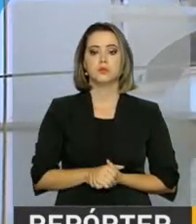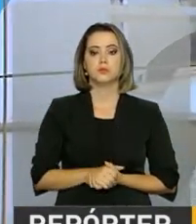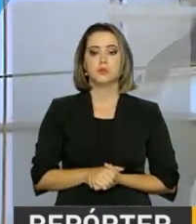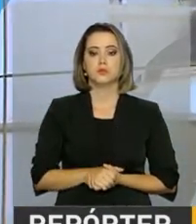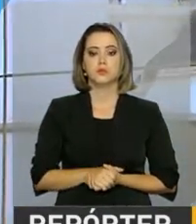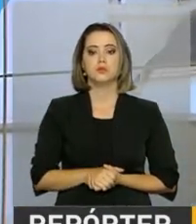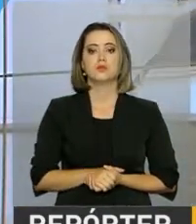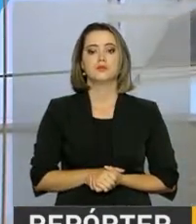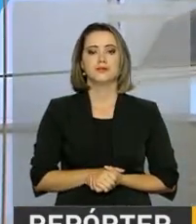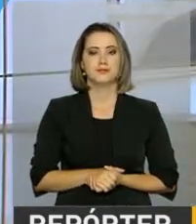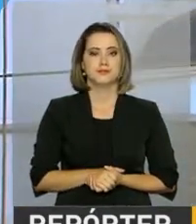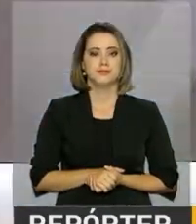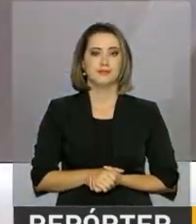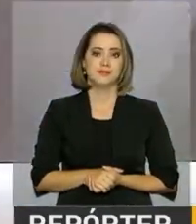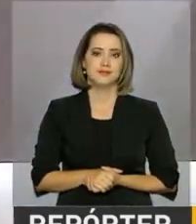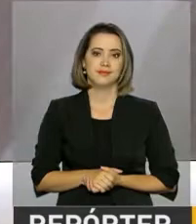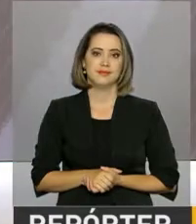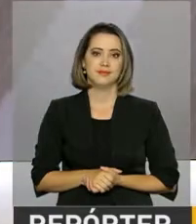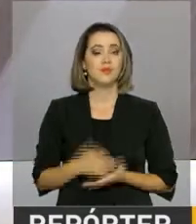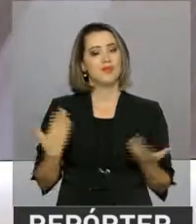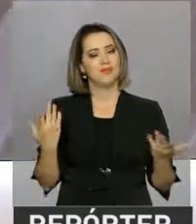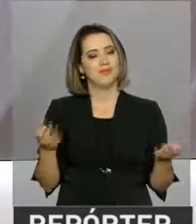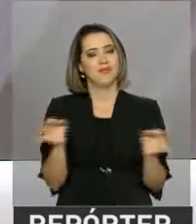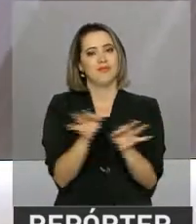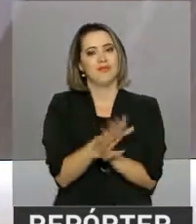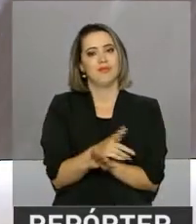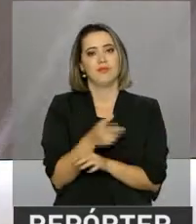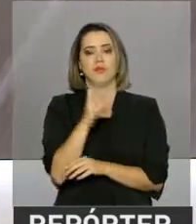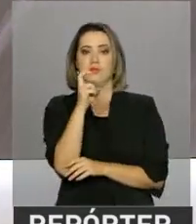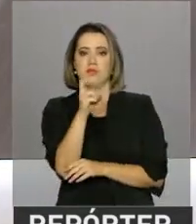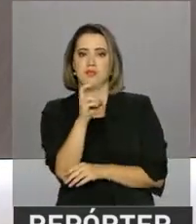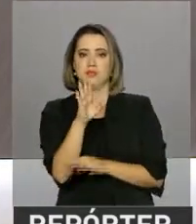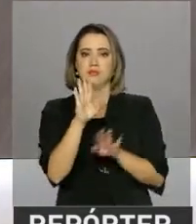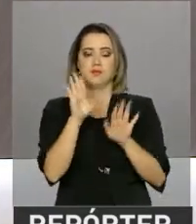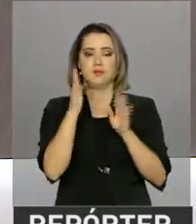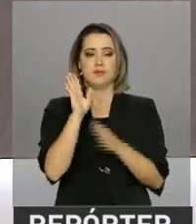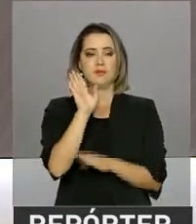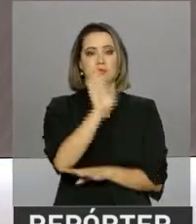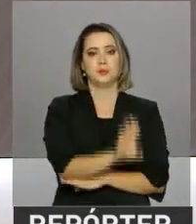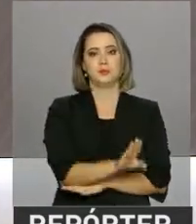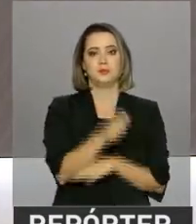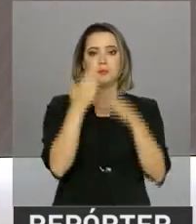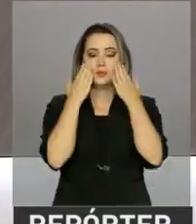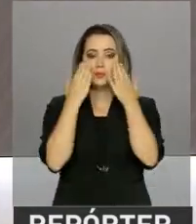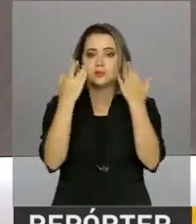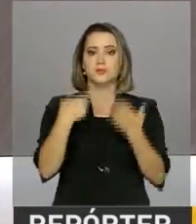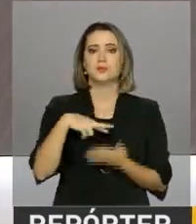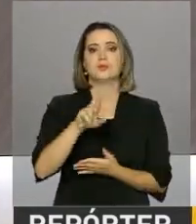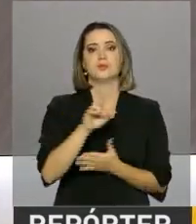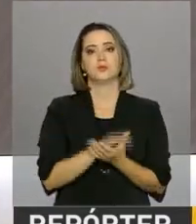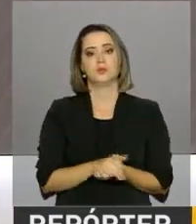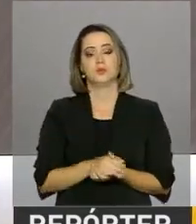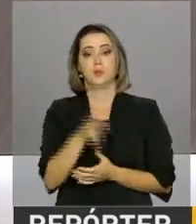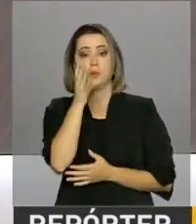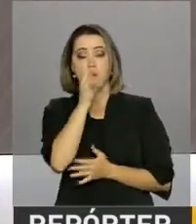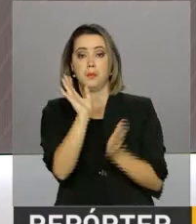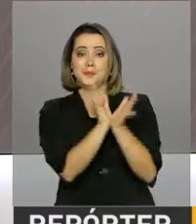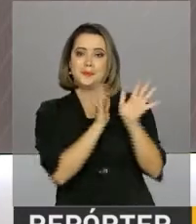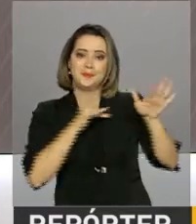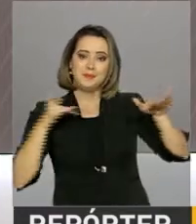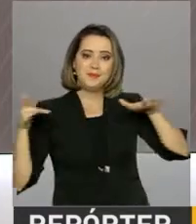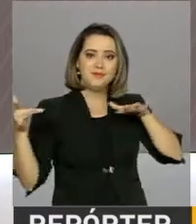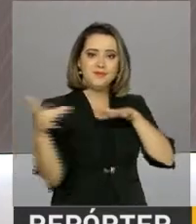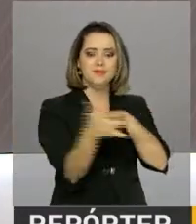ponto com.br a gente fica por aqui voltamos daqui uma hora na próxima edição um repórter em br acompanha as novidades também